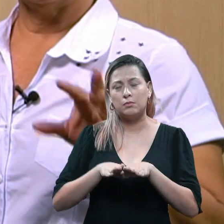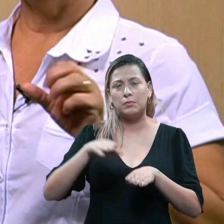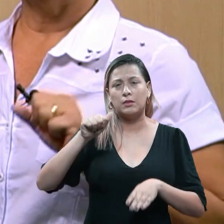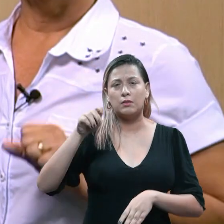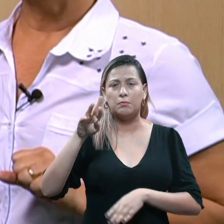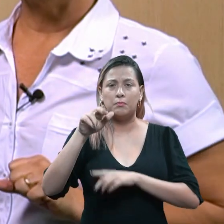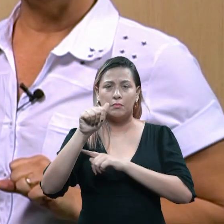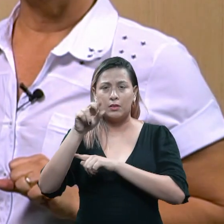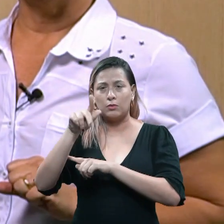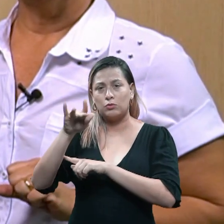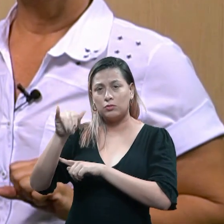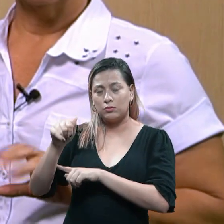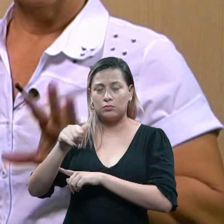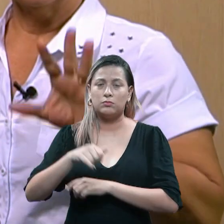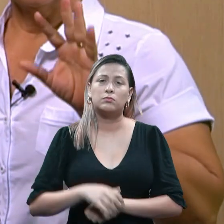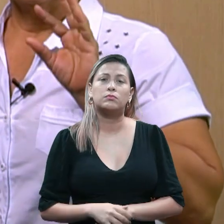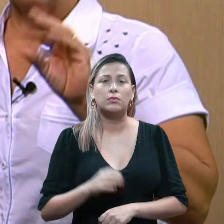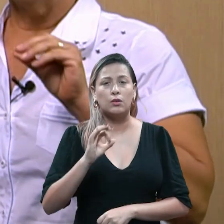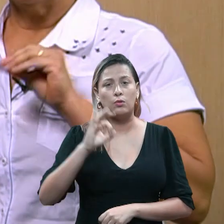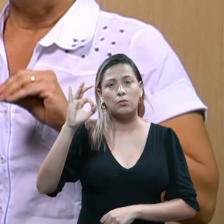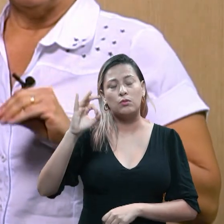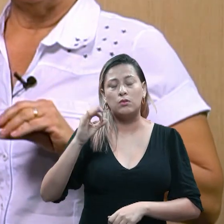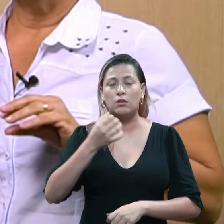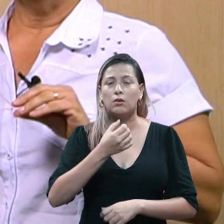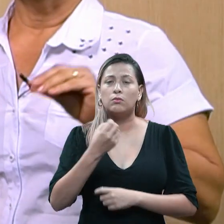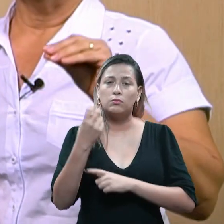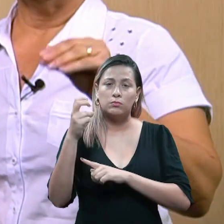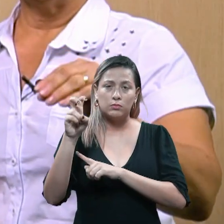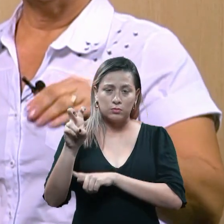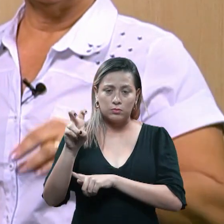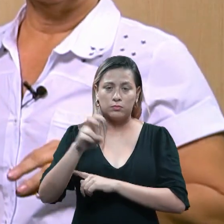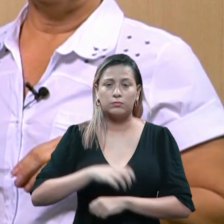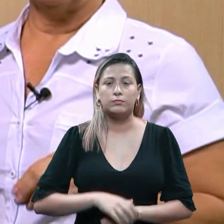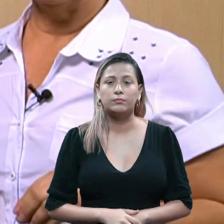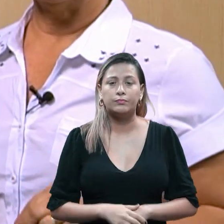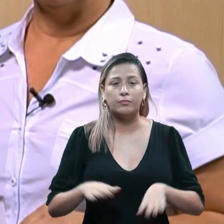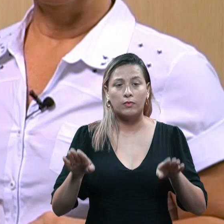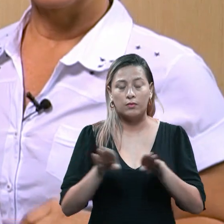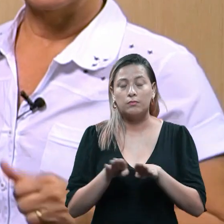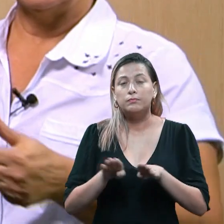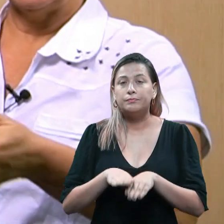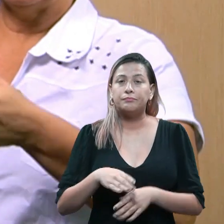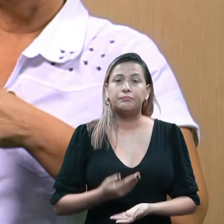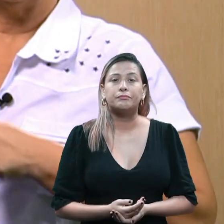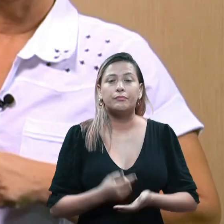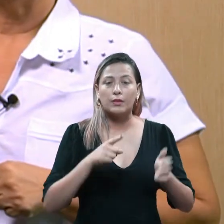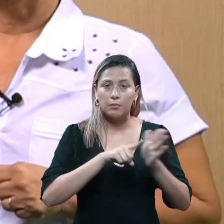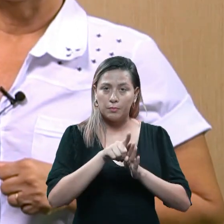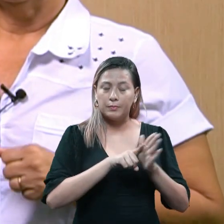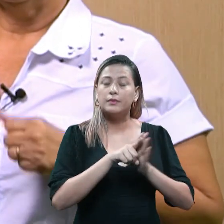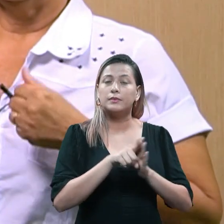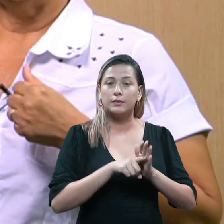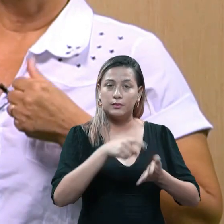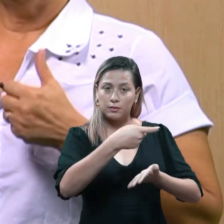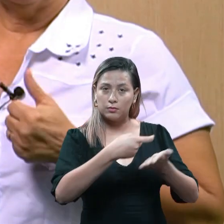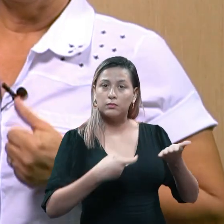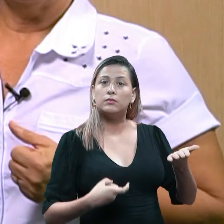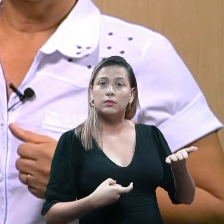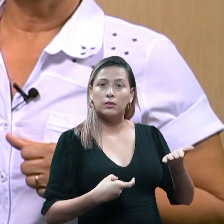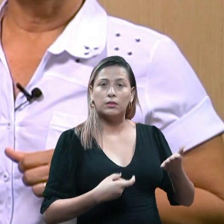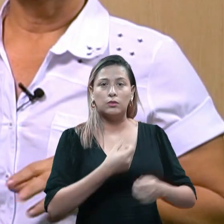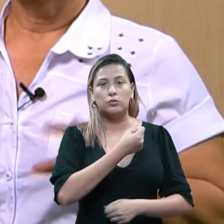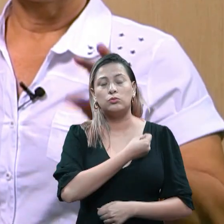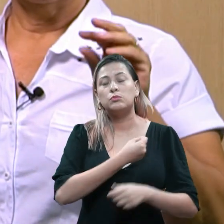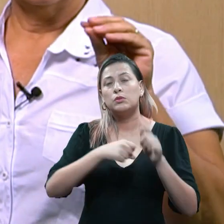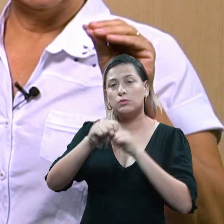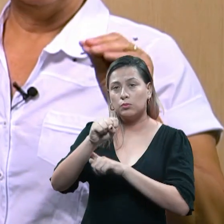É a acne grau 5. Tem um trabalho de Teixeira e França, leia o texto, ele é o número